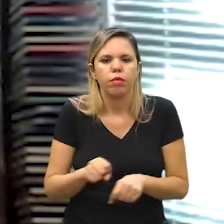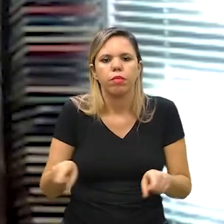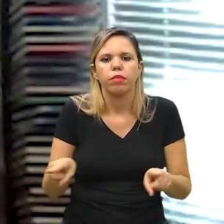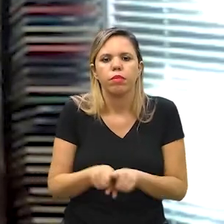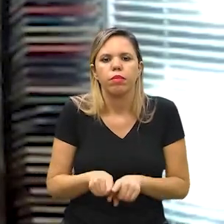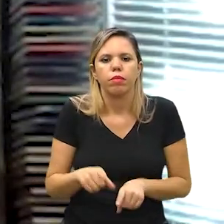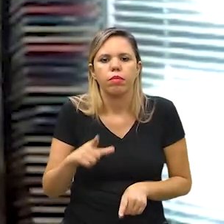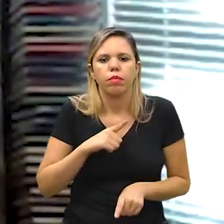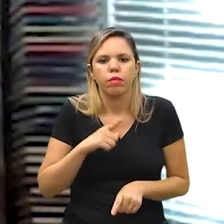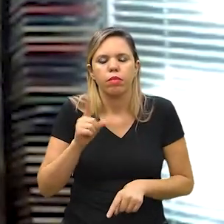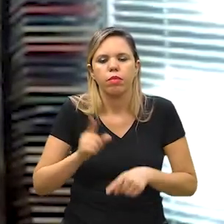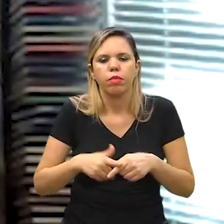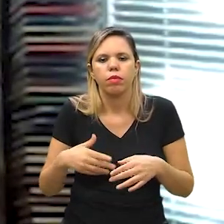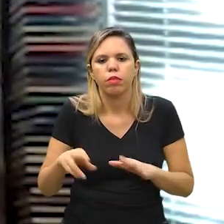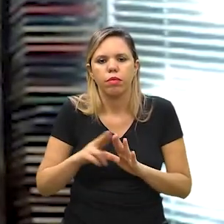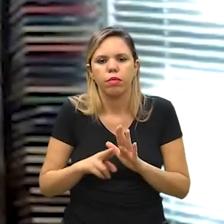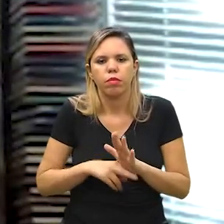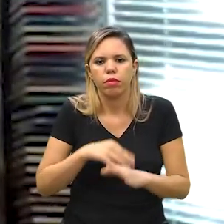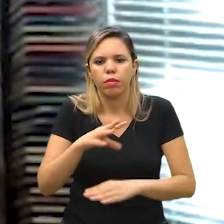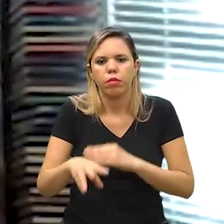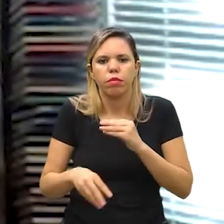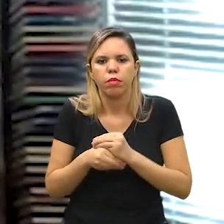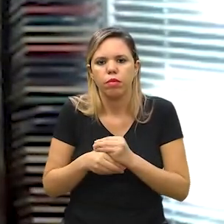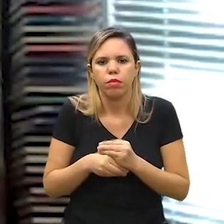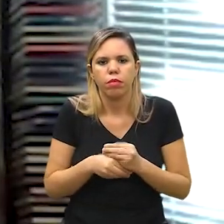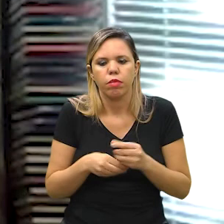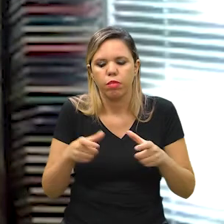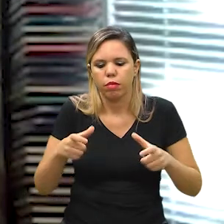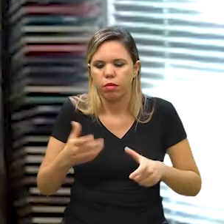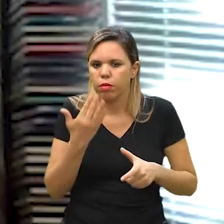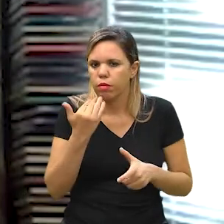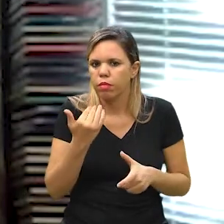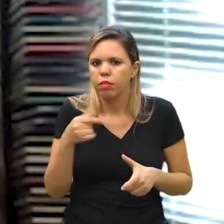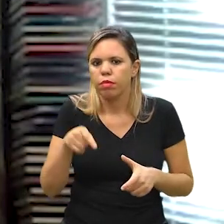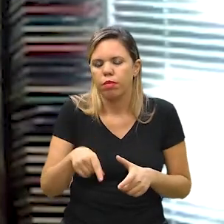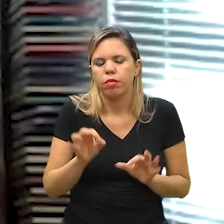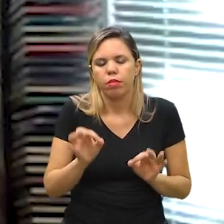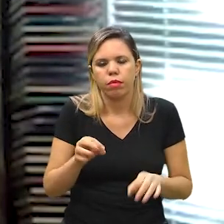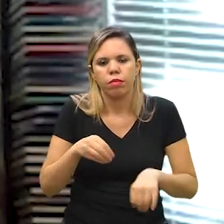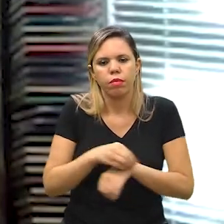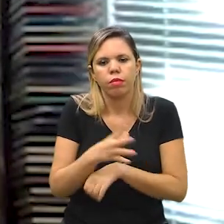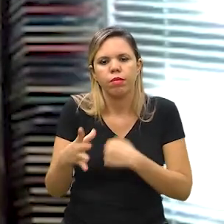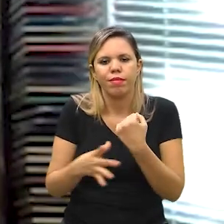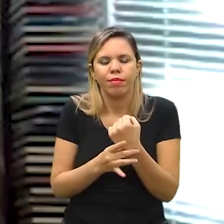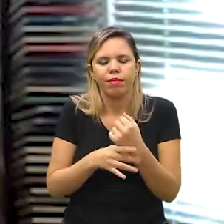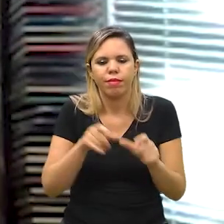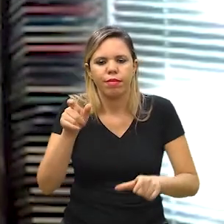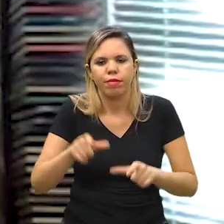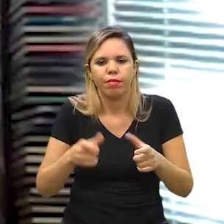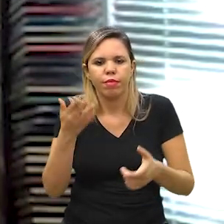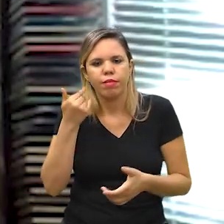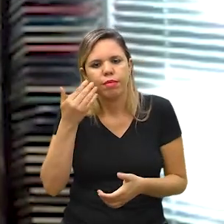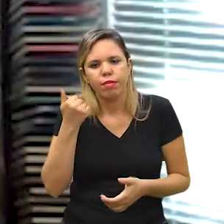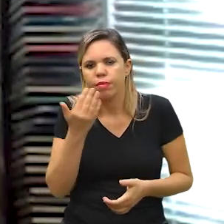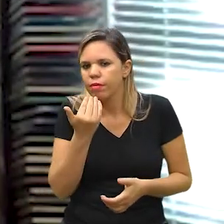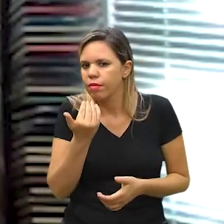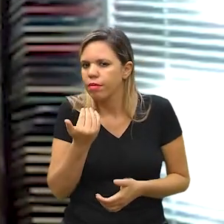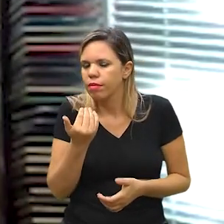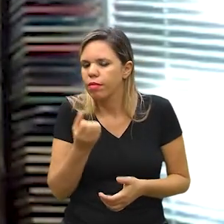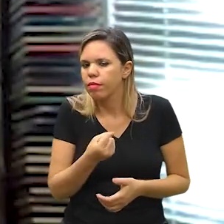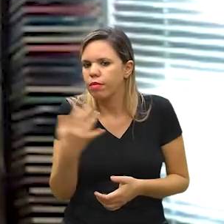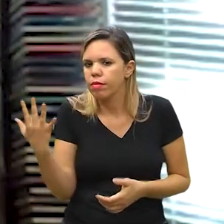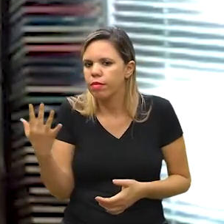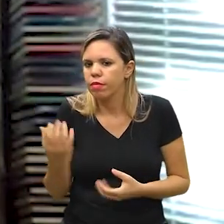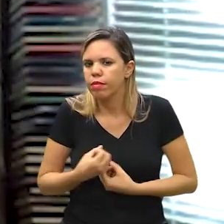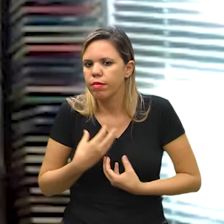ali também tenham os ingredientes que compõem aquele prato. É isso que vai trazer mais segurança para a pessoa consumir, né?